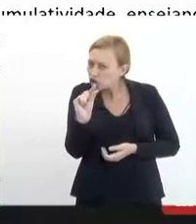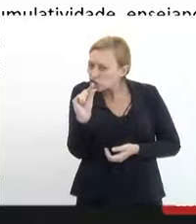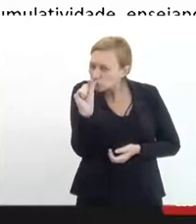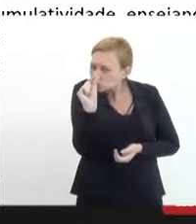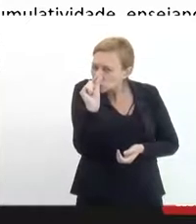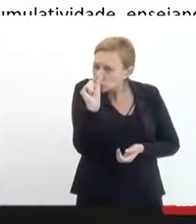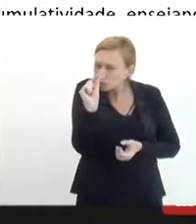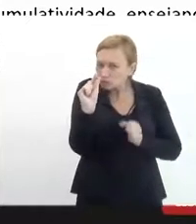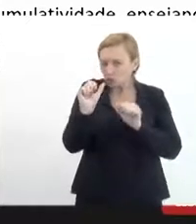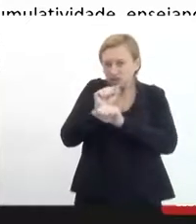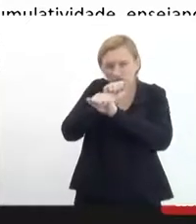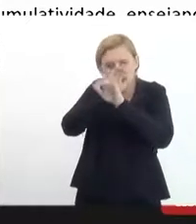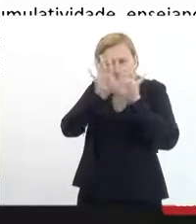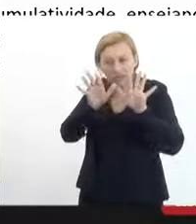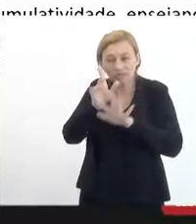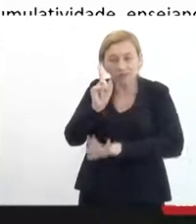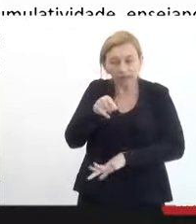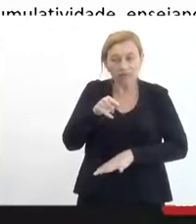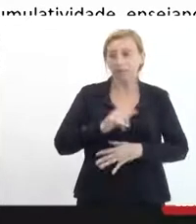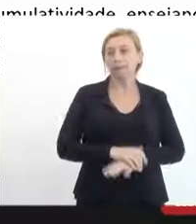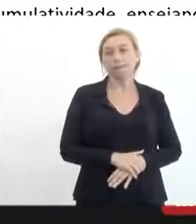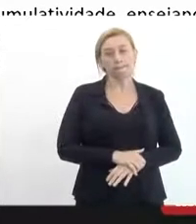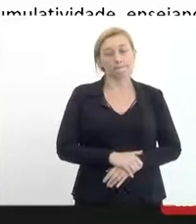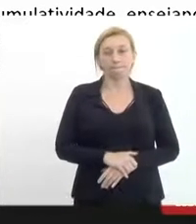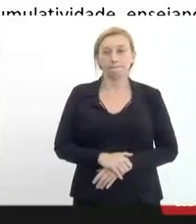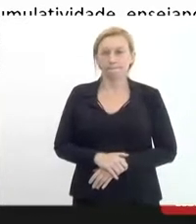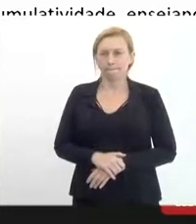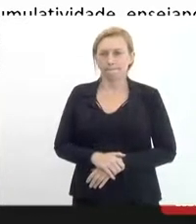um esclarecimento, né?